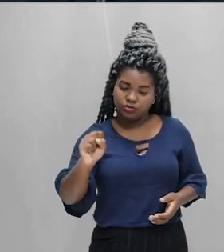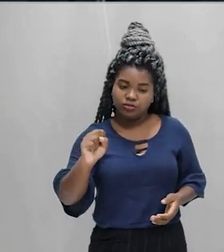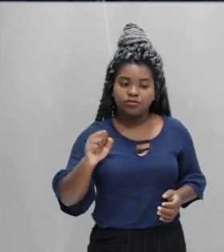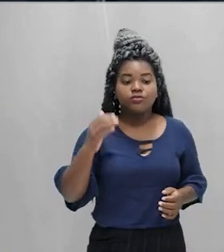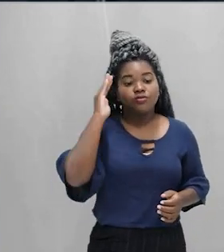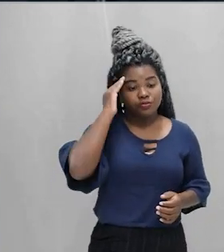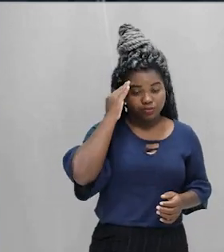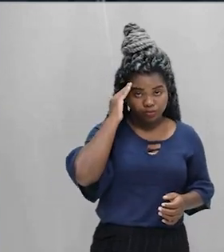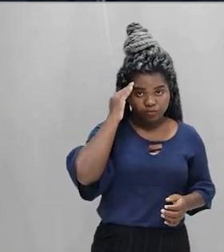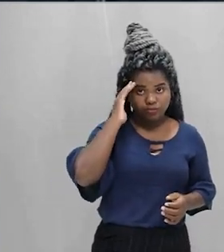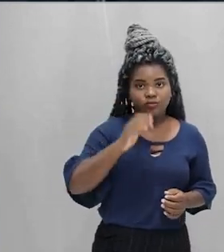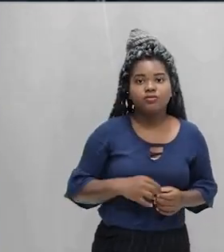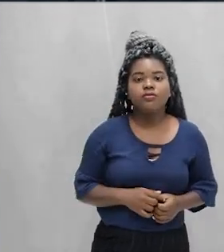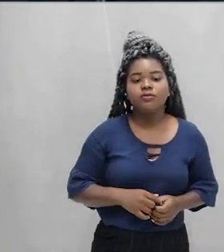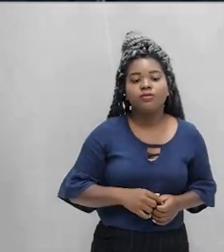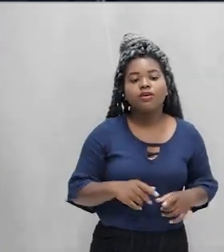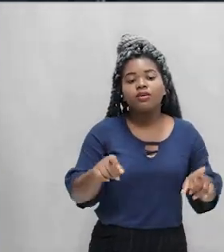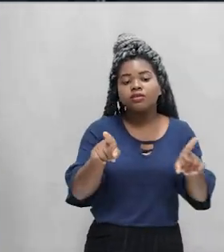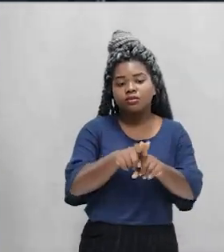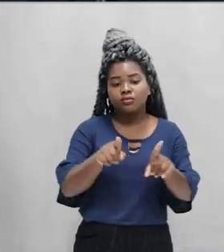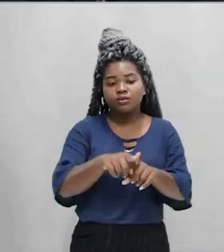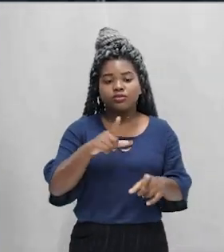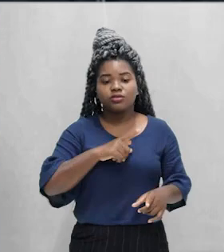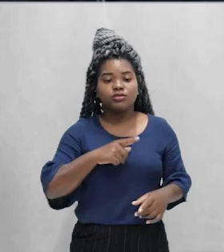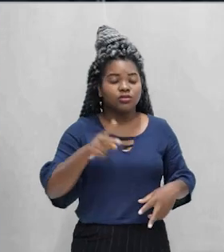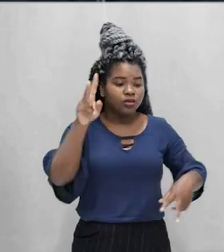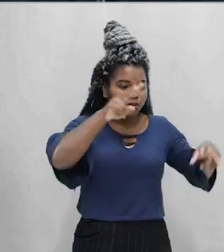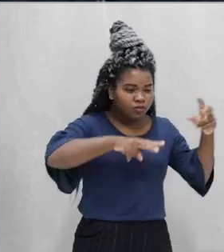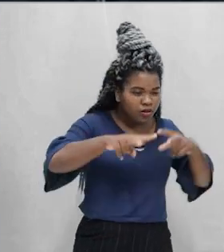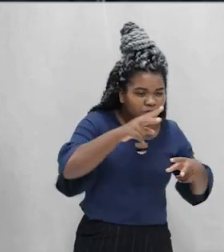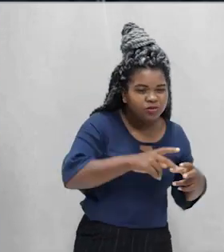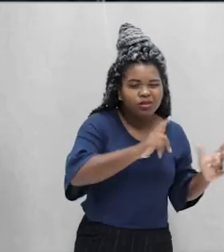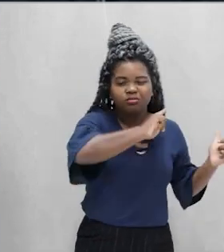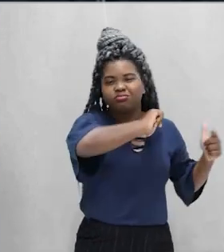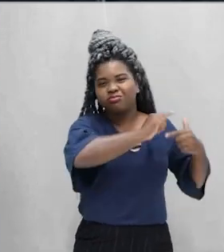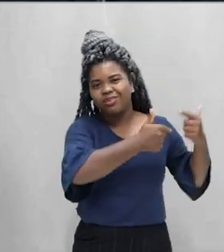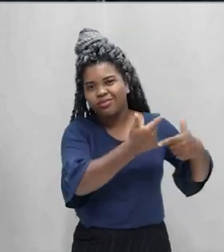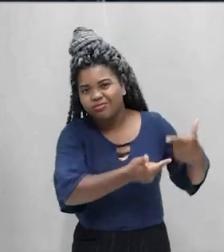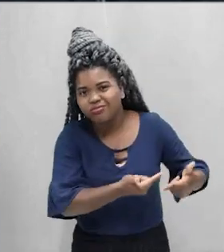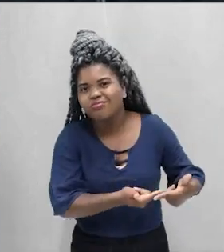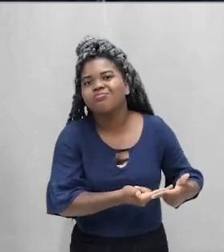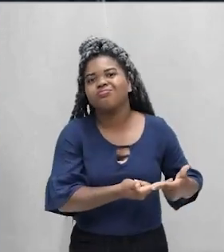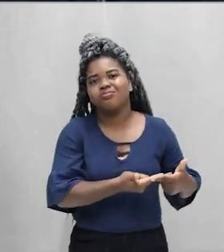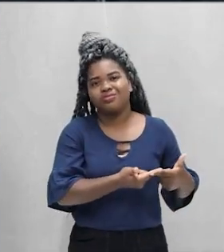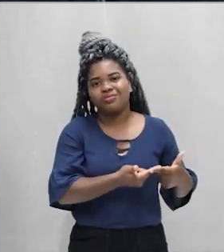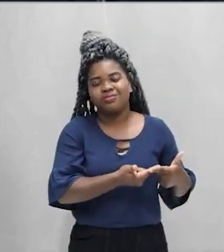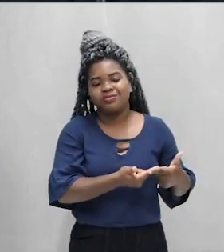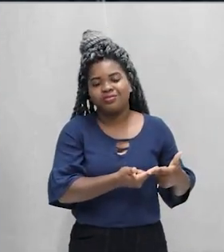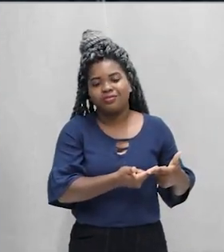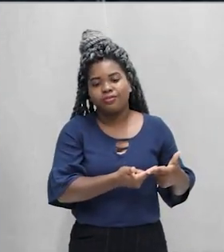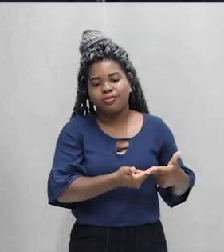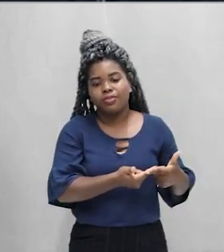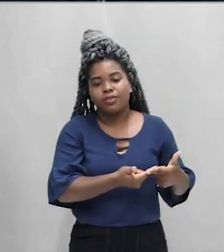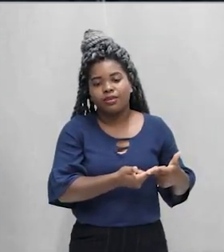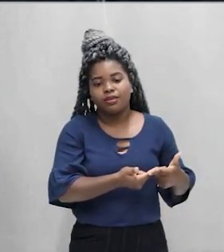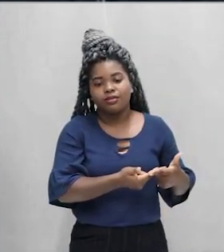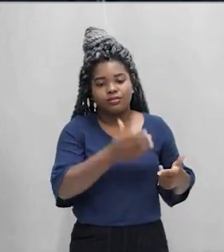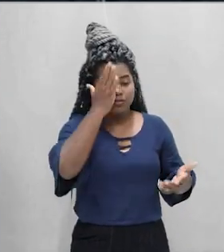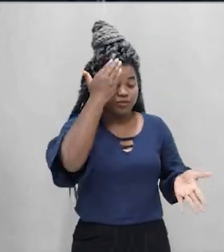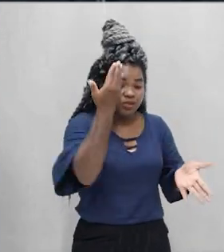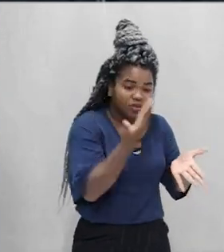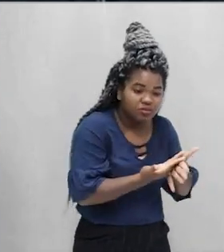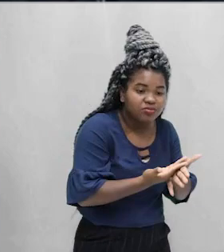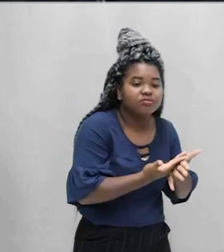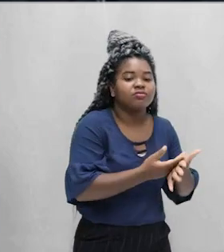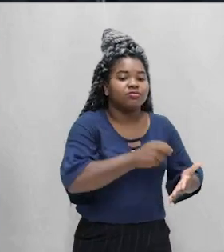para entender? E eles tinham uma visão tradicional, academicista e formal. Então, vamos permanecer